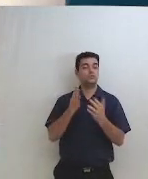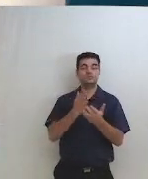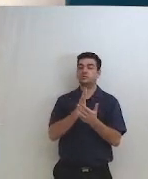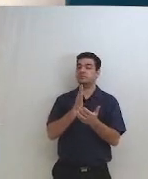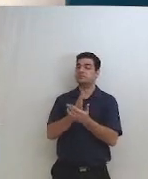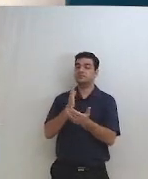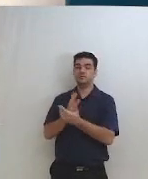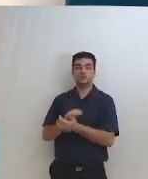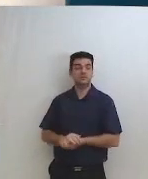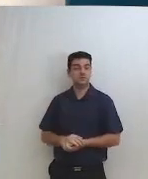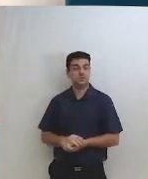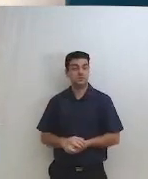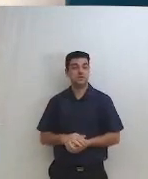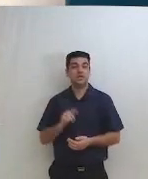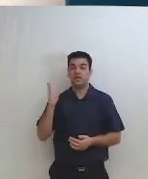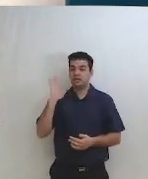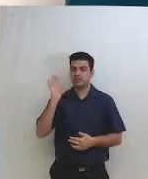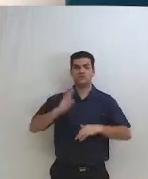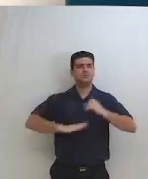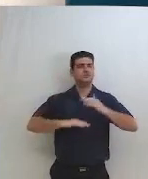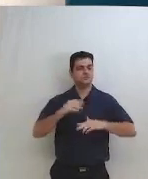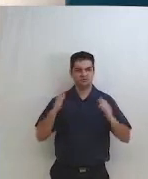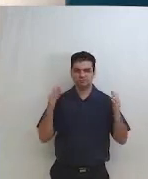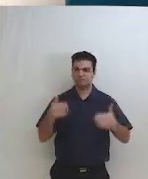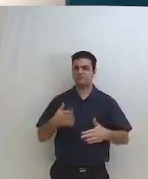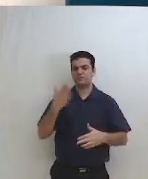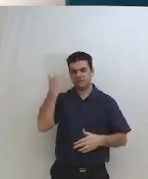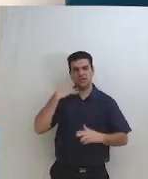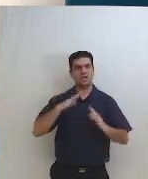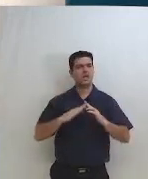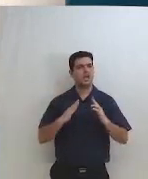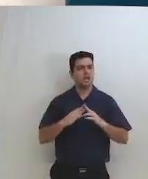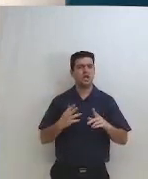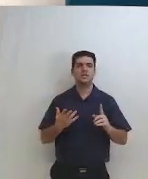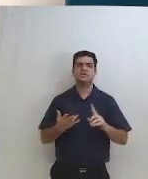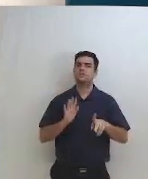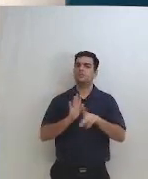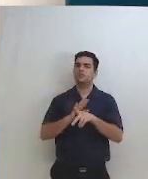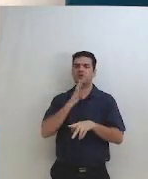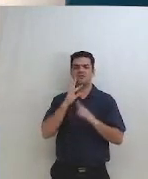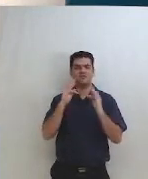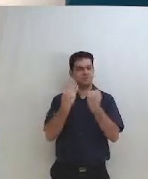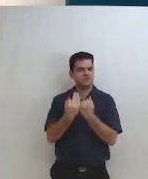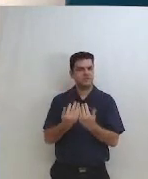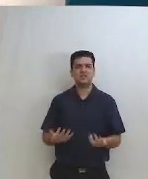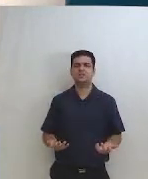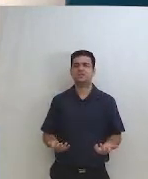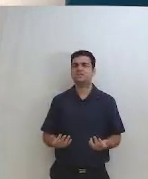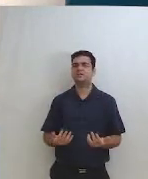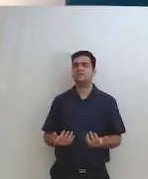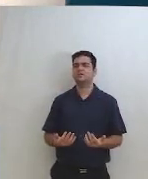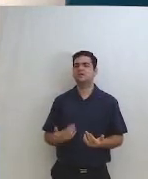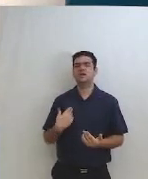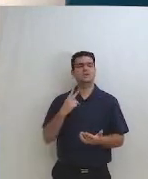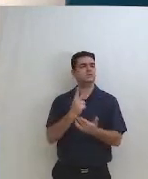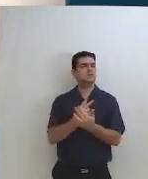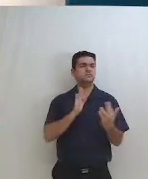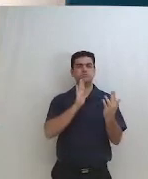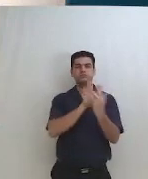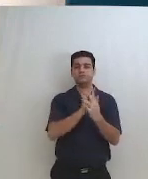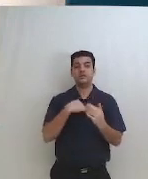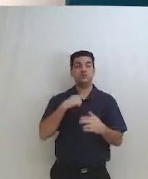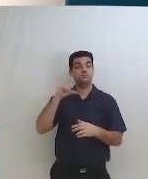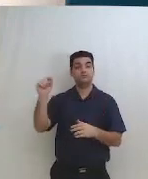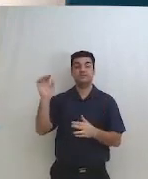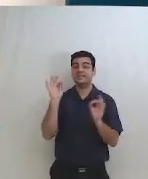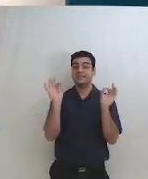profissão definida, domicílio, bens de raiz, estão sempre à disposição da justiça, nunca se furtaram